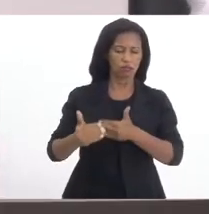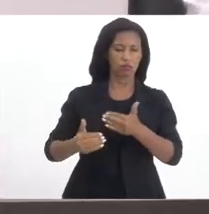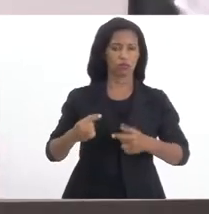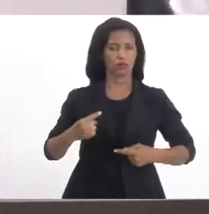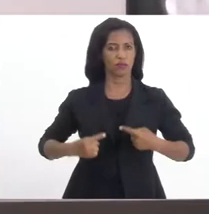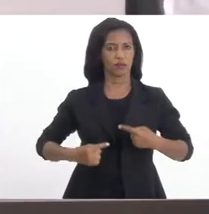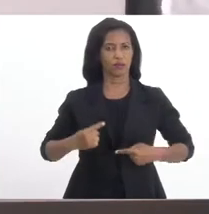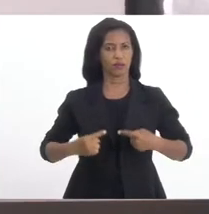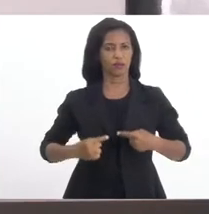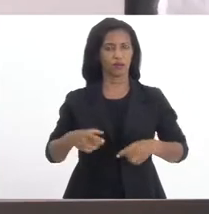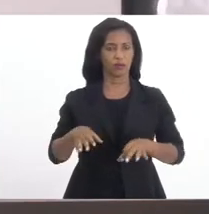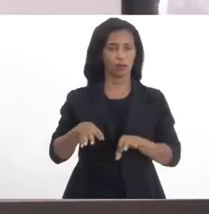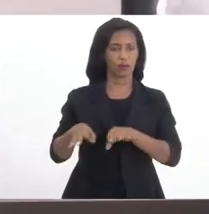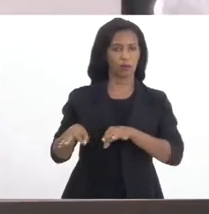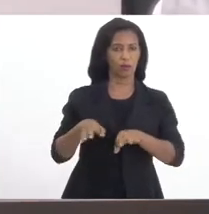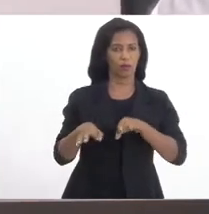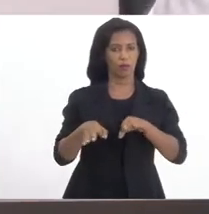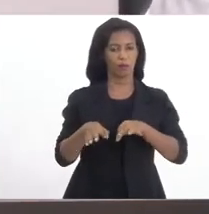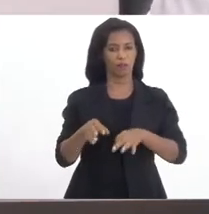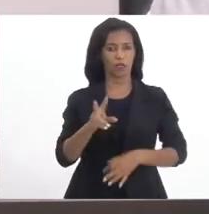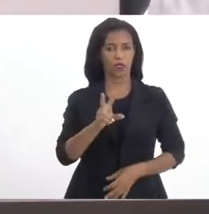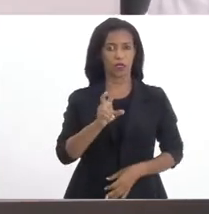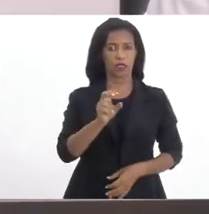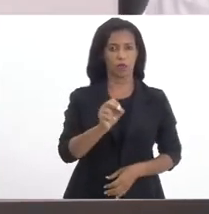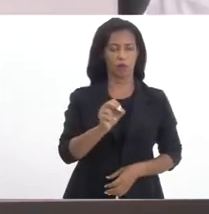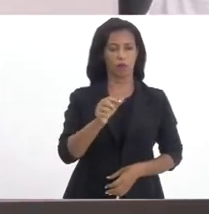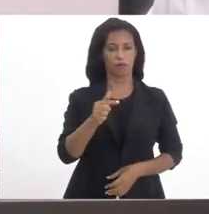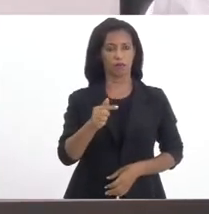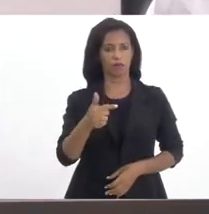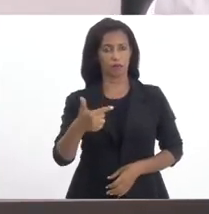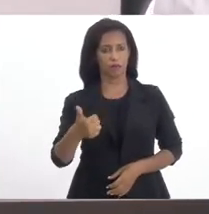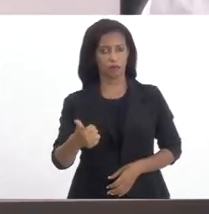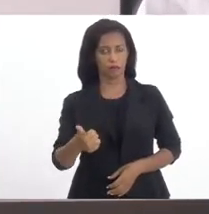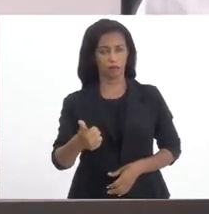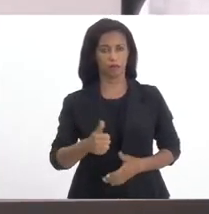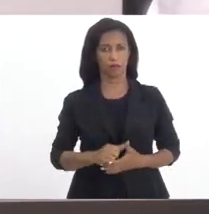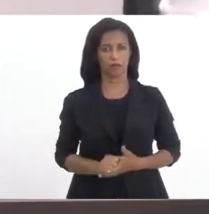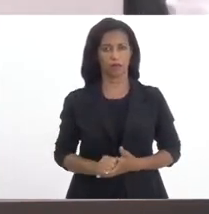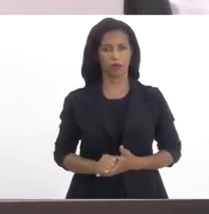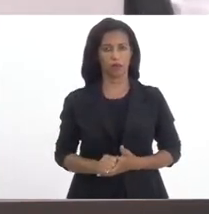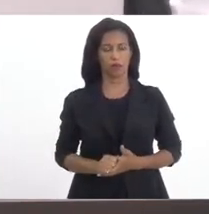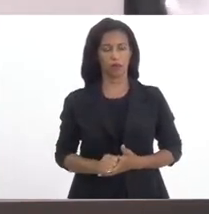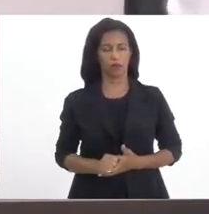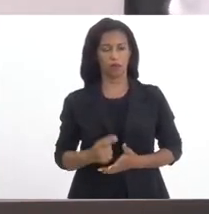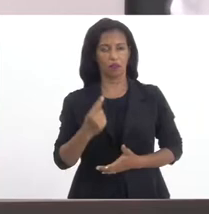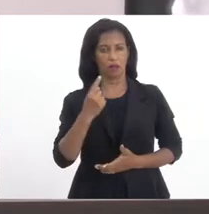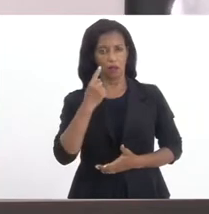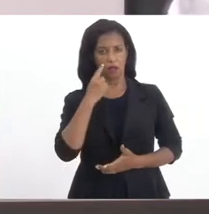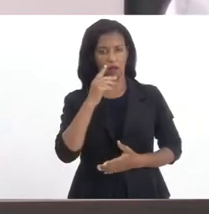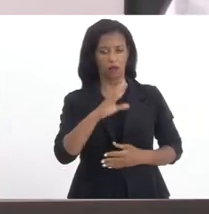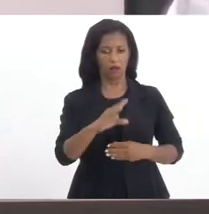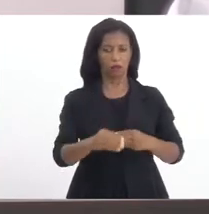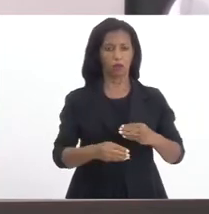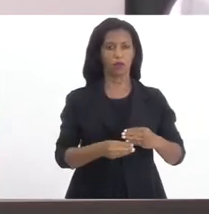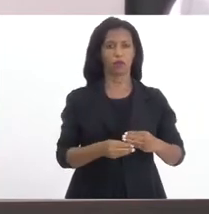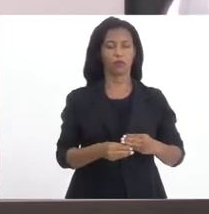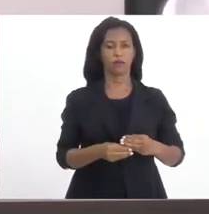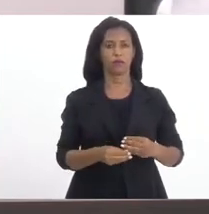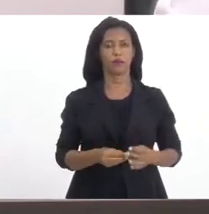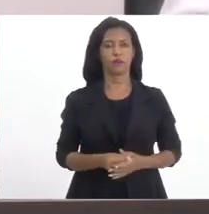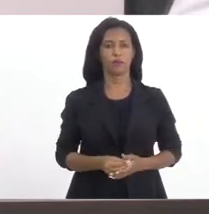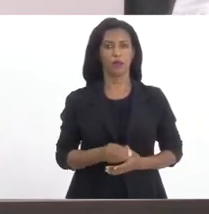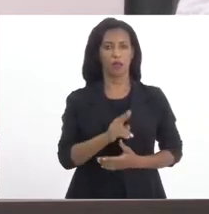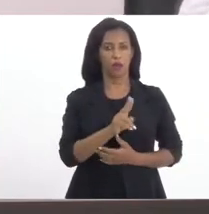debate sobre o projeto de lei 5071, que prevê a incorporação